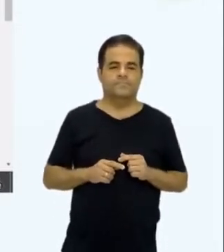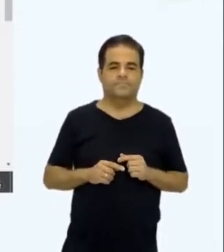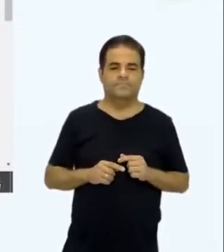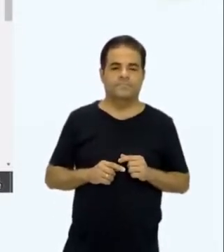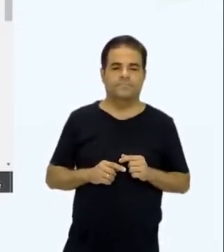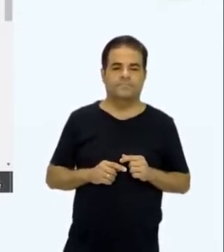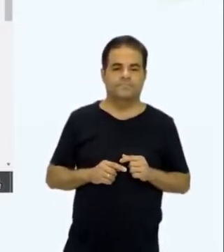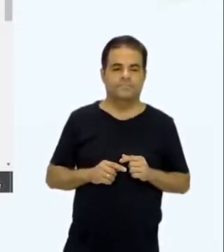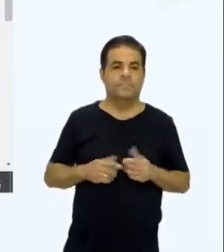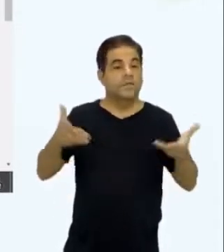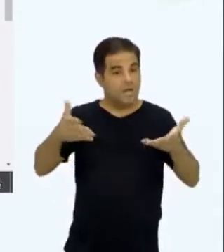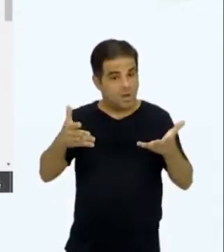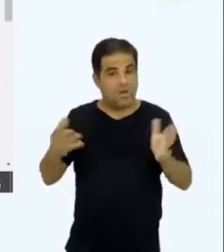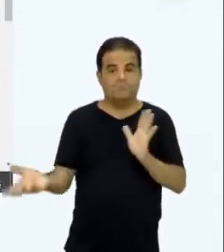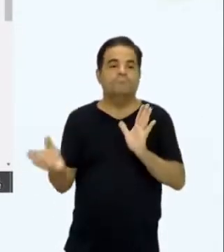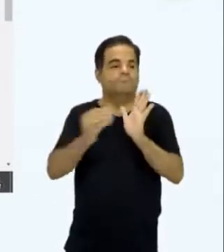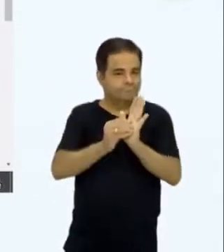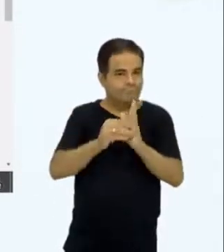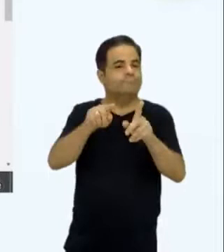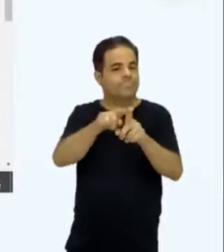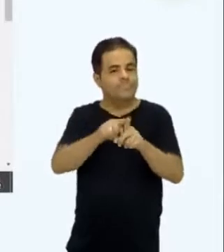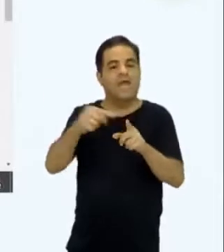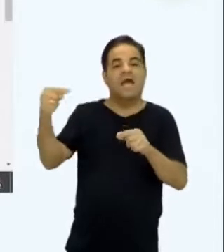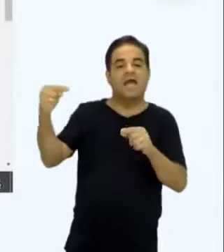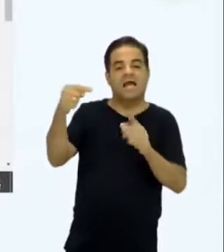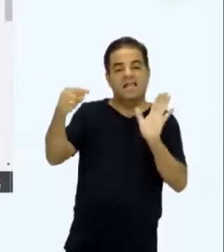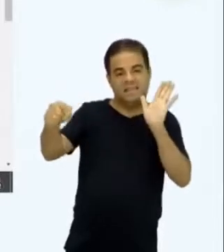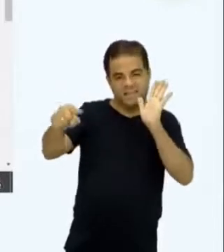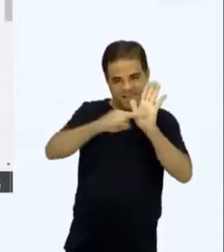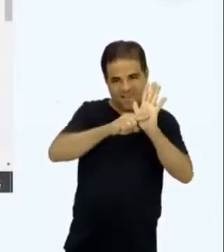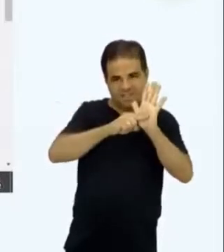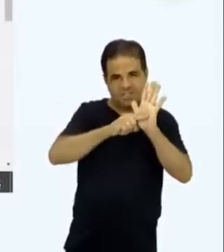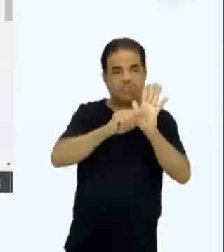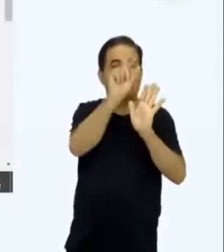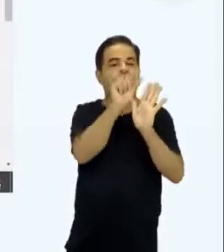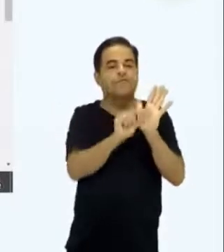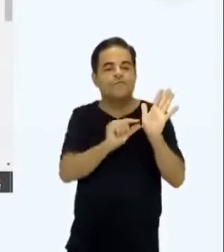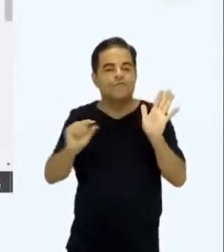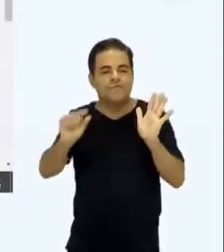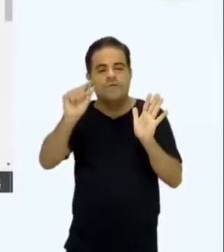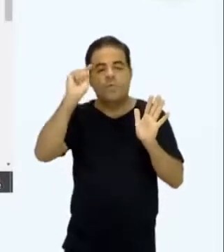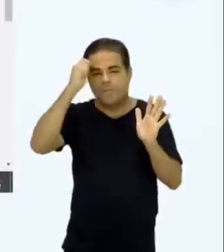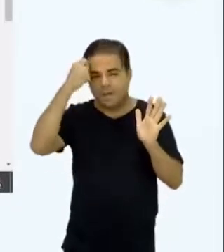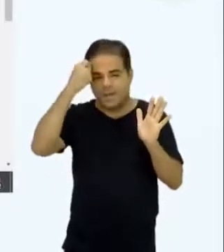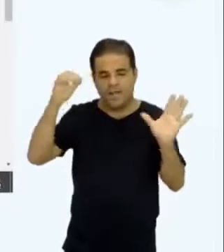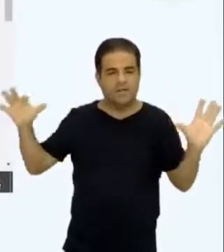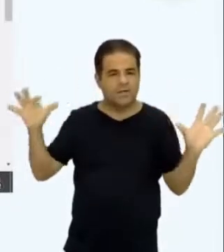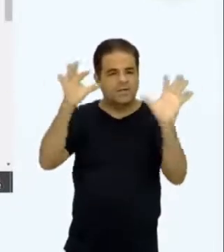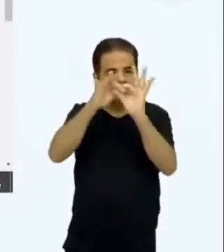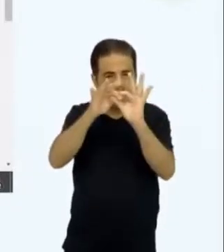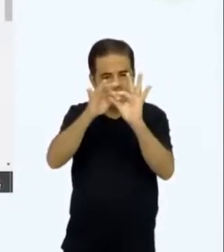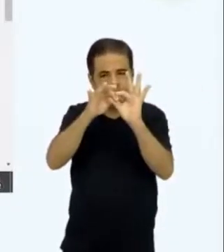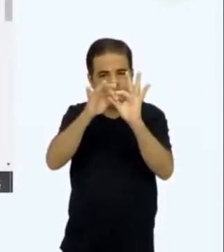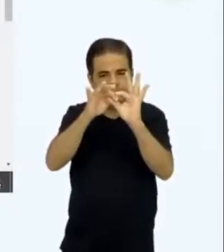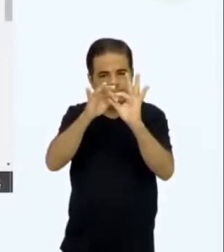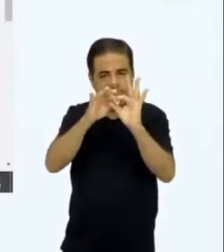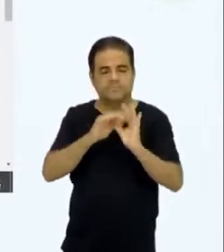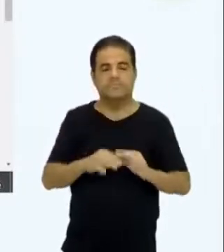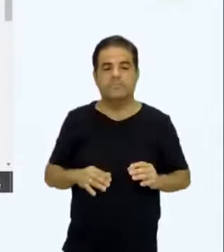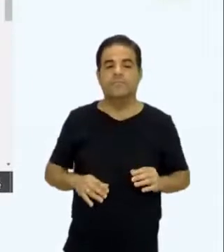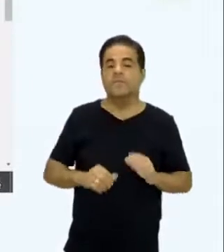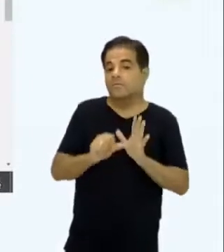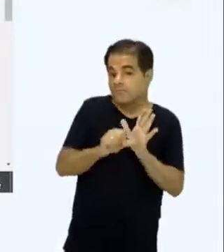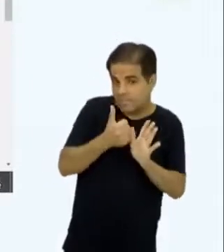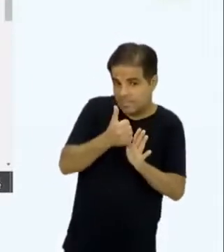GND, o negativo, né? Com um fio preto, nós colocamos aqui, já alimentamos a nossa placa. Nesse